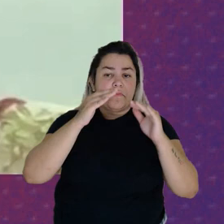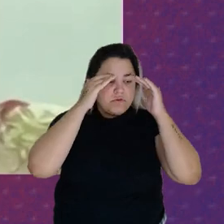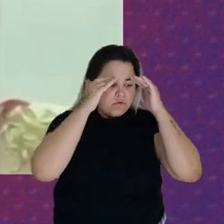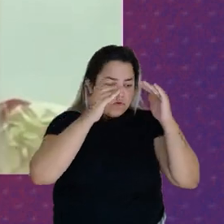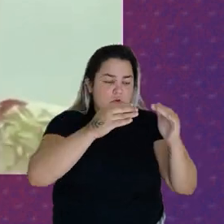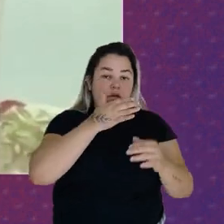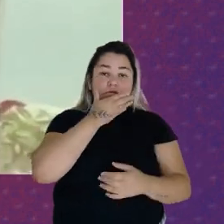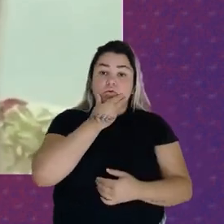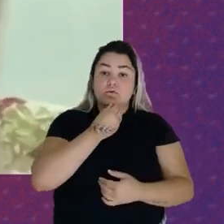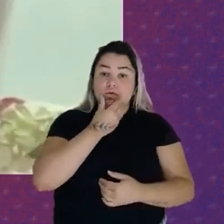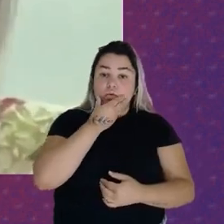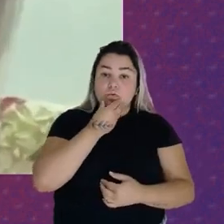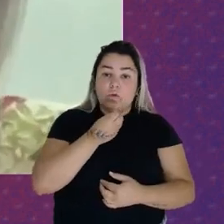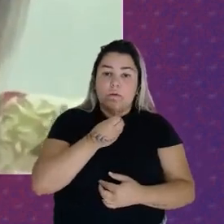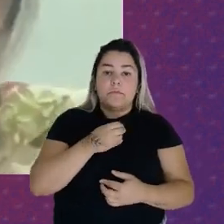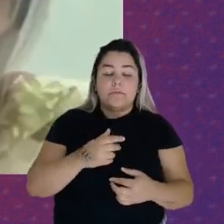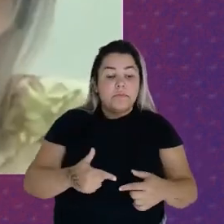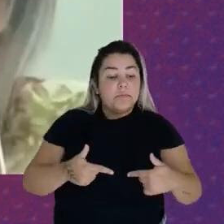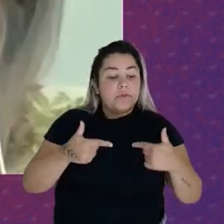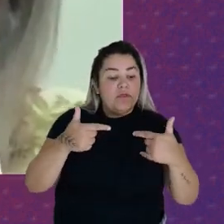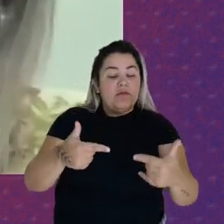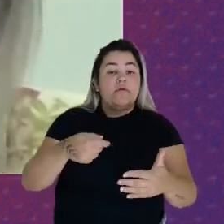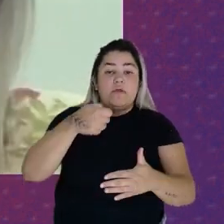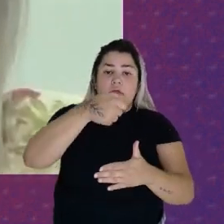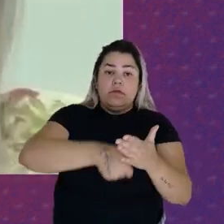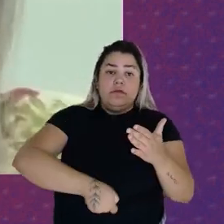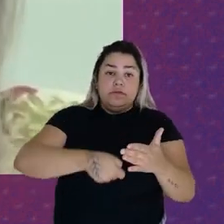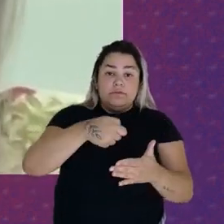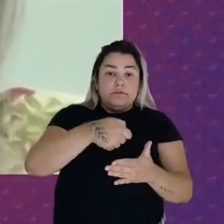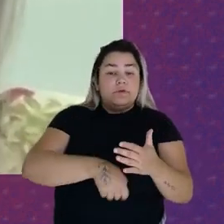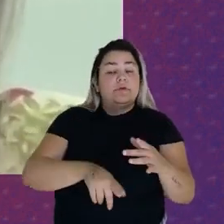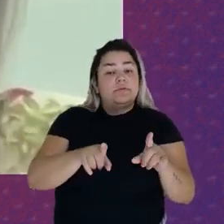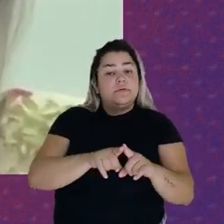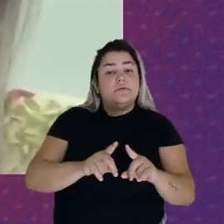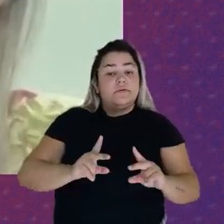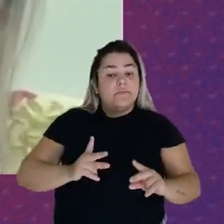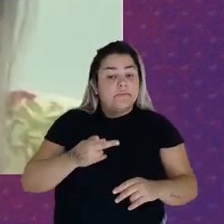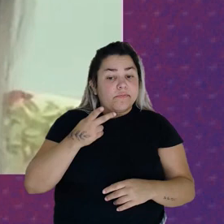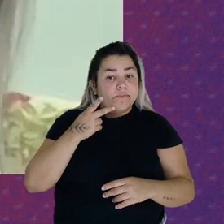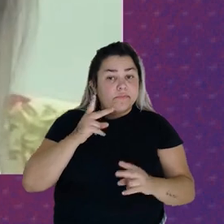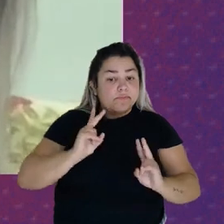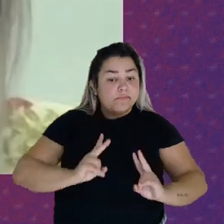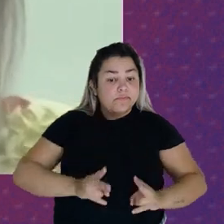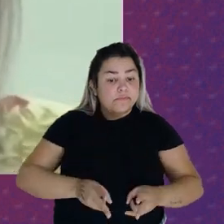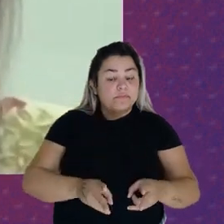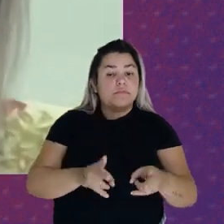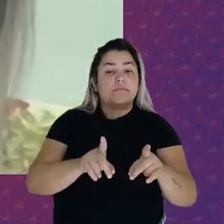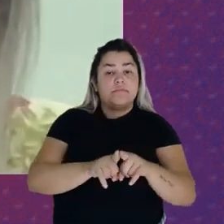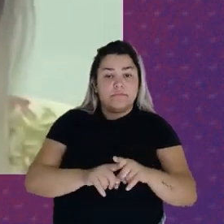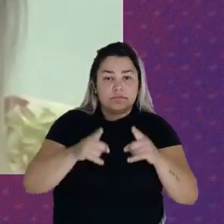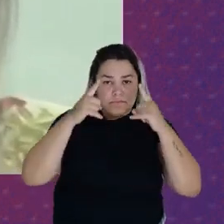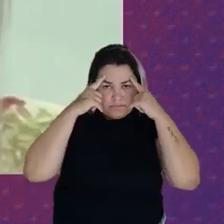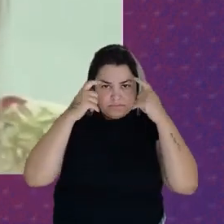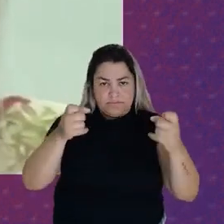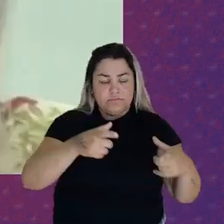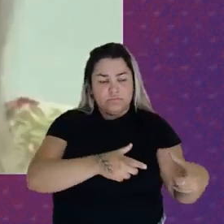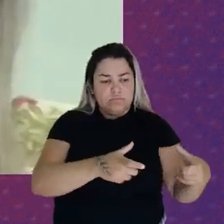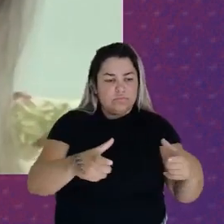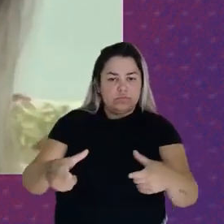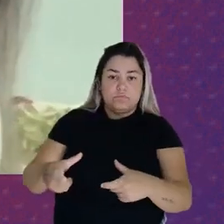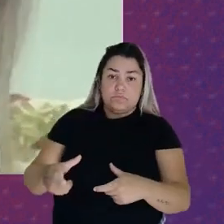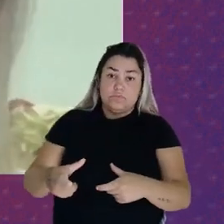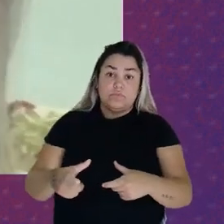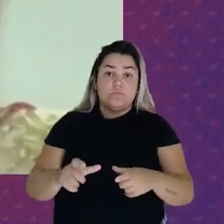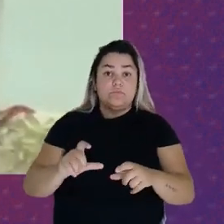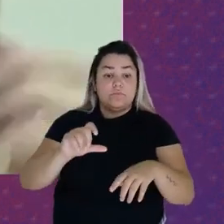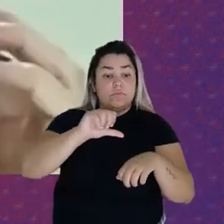se não enfrentado, acaba perpetuando a violência que está nos diversos espaços públicos e privados da vida